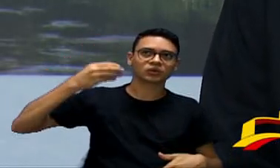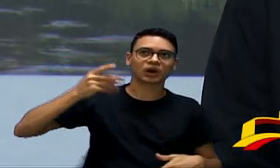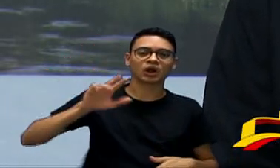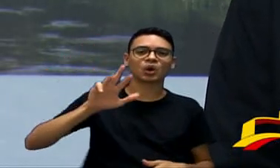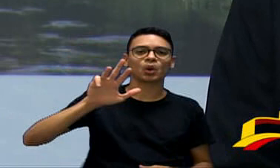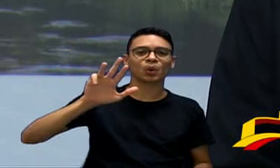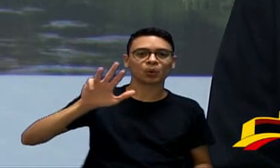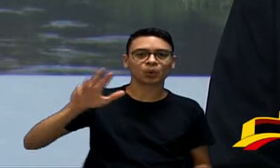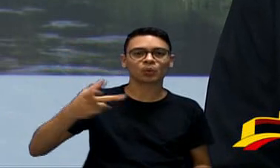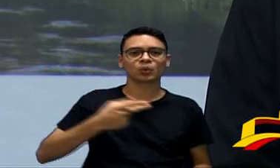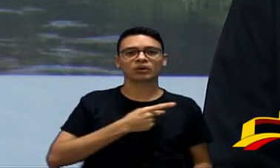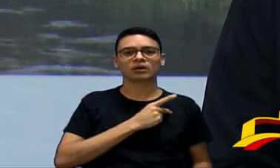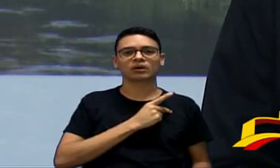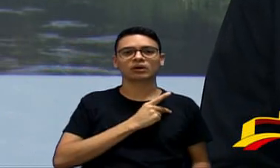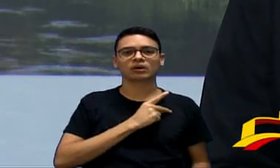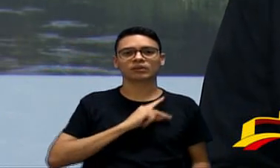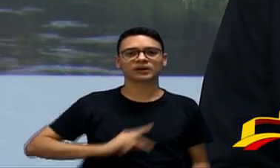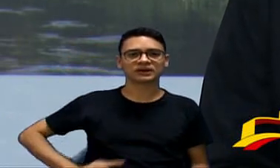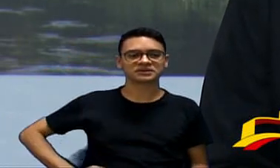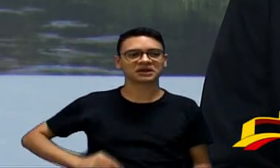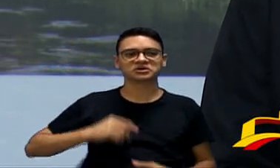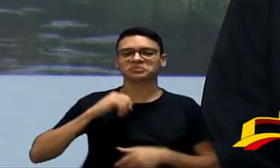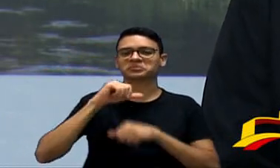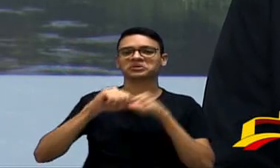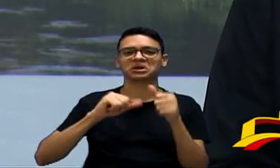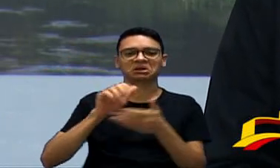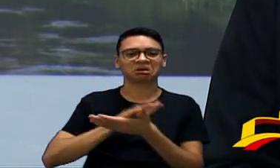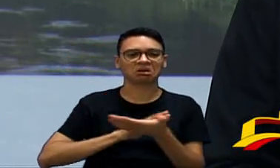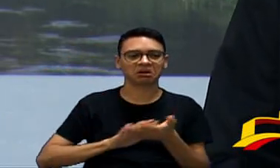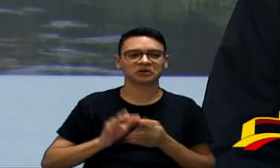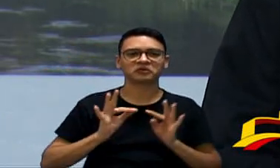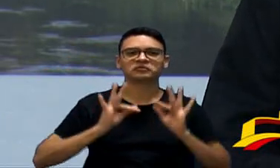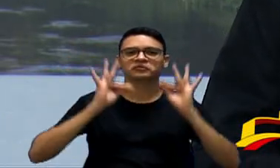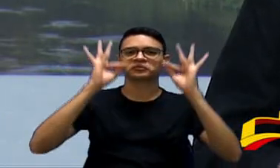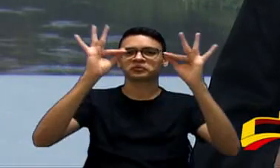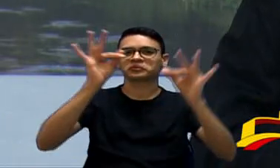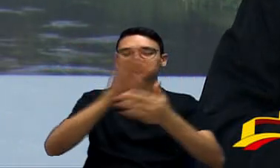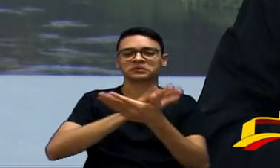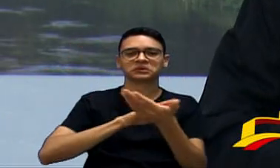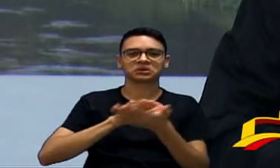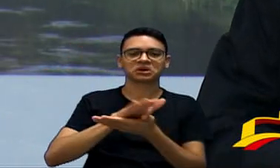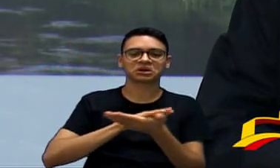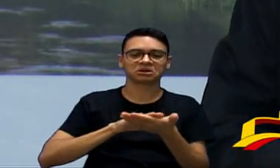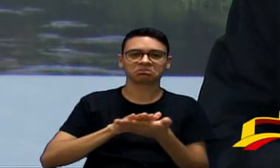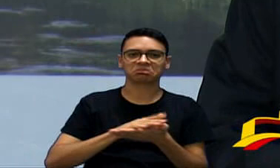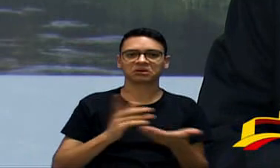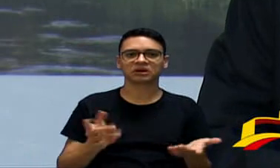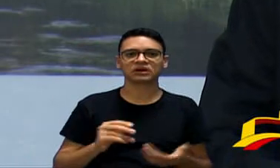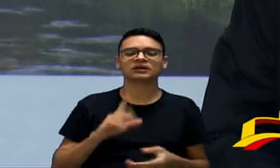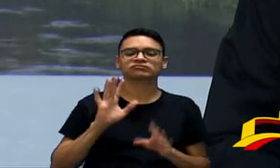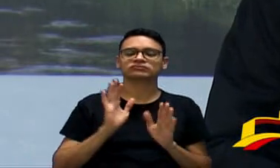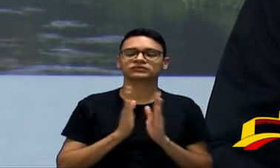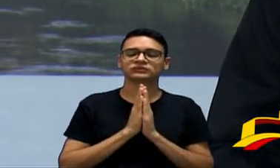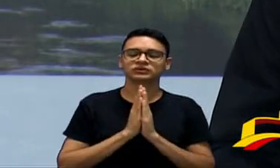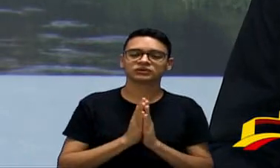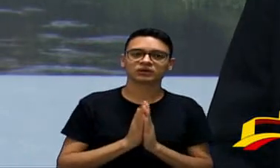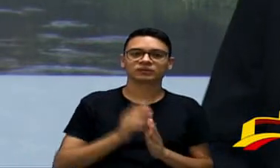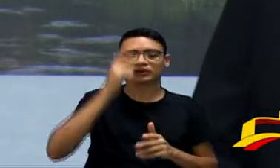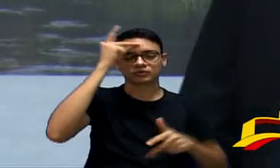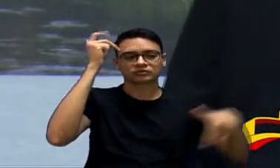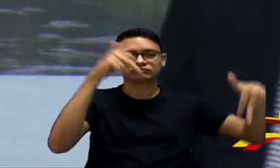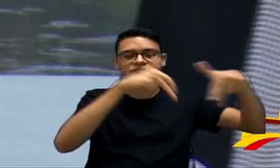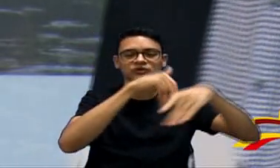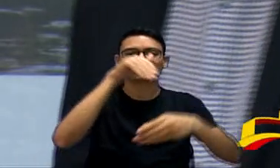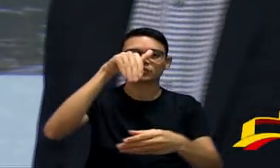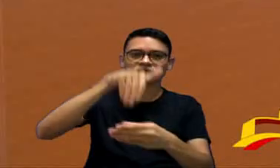presidente Lula, né? Ela não irá mudar o futuro do Brasil com o presidente Lula retomando o poder com a graça e o voto do nosso povo brasileiro. É isso,